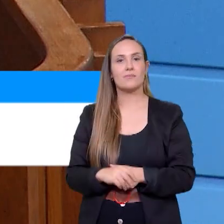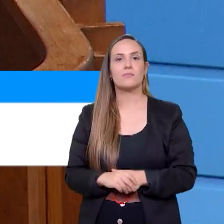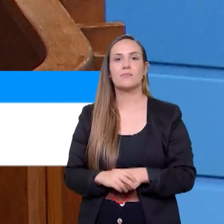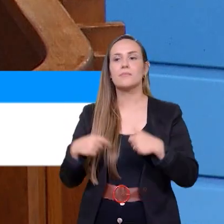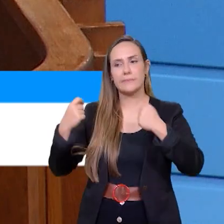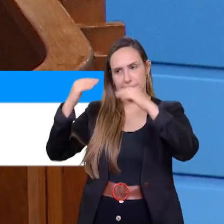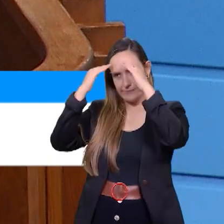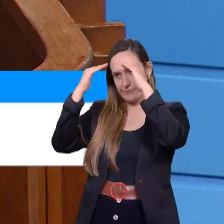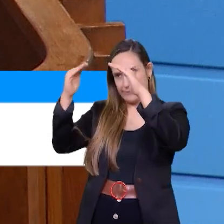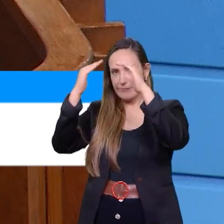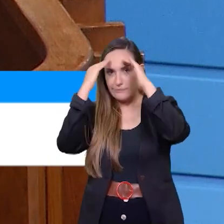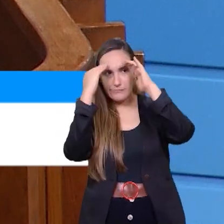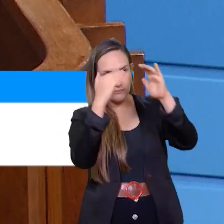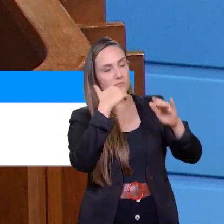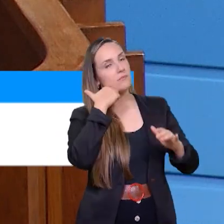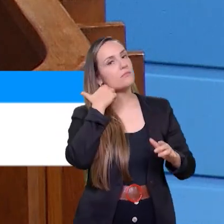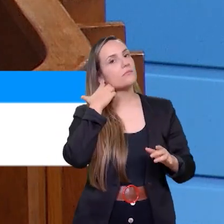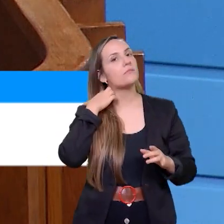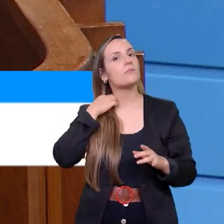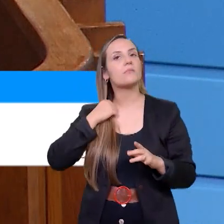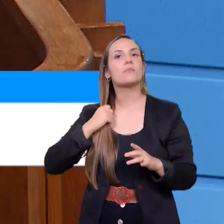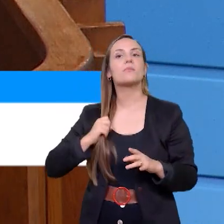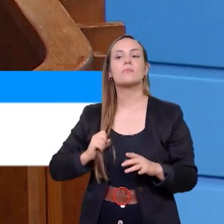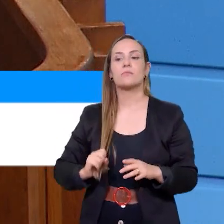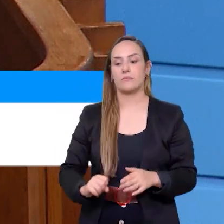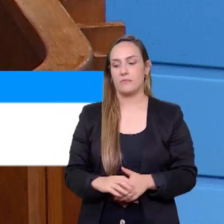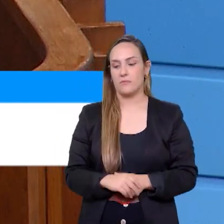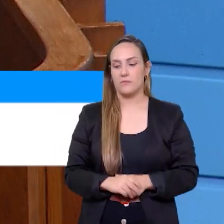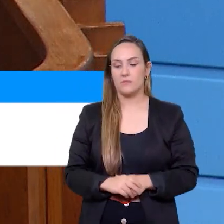exaltada, mas tem que ser respeitada.